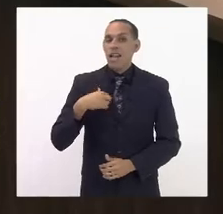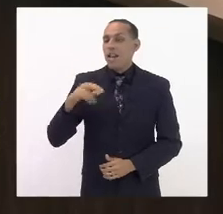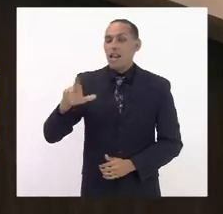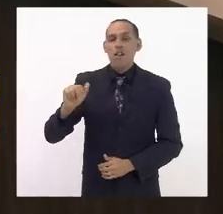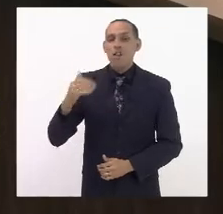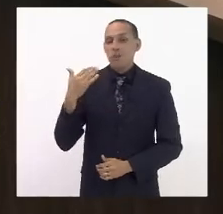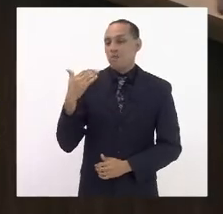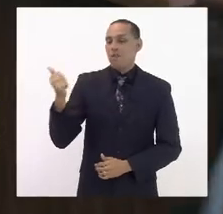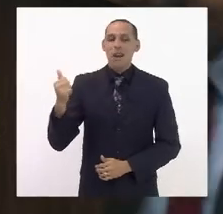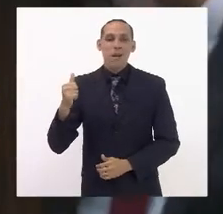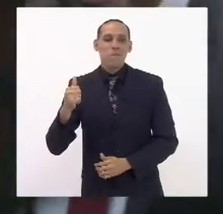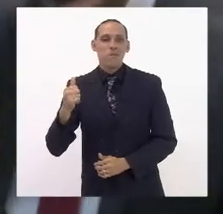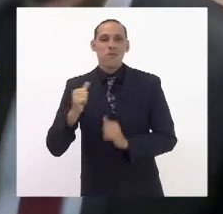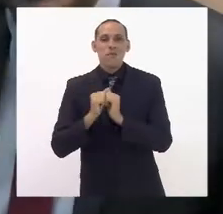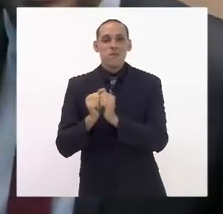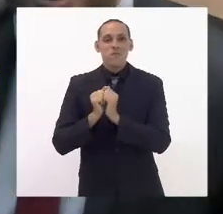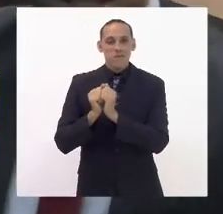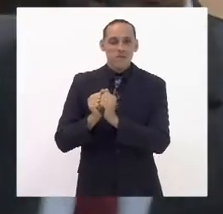fazer dobradinha com ele.